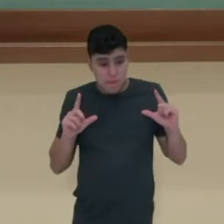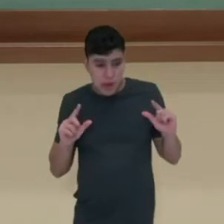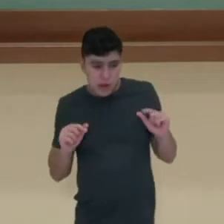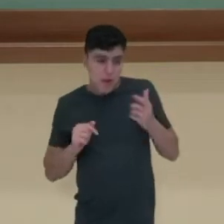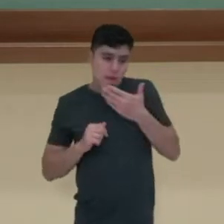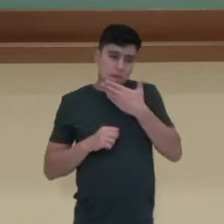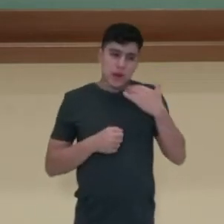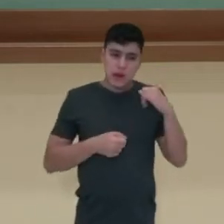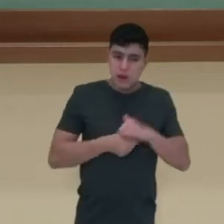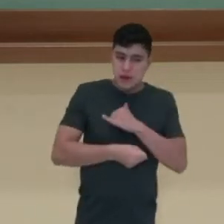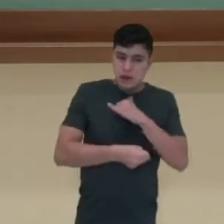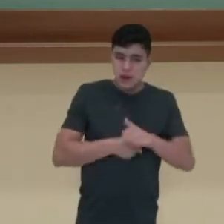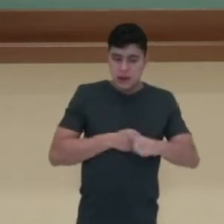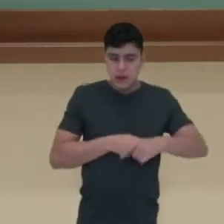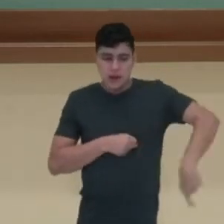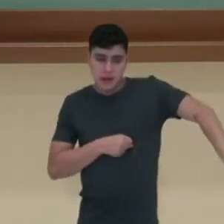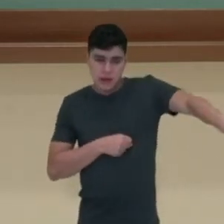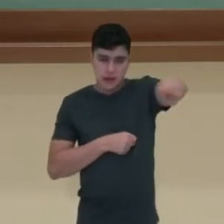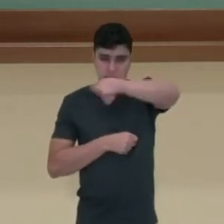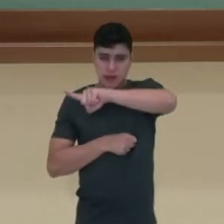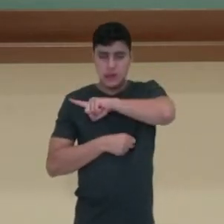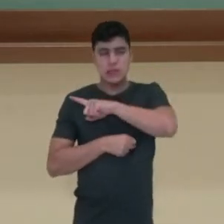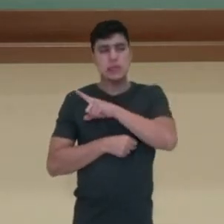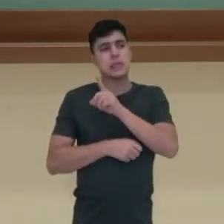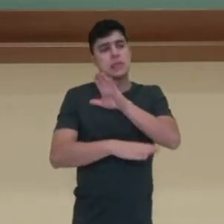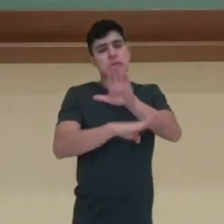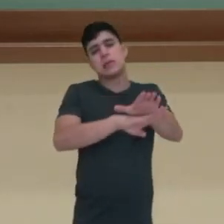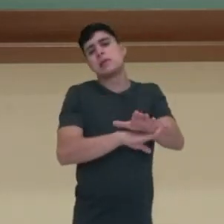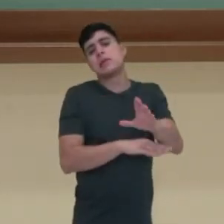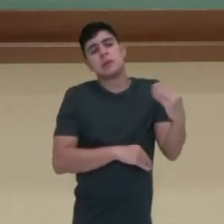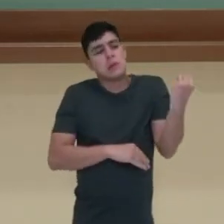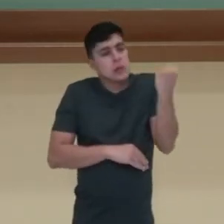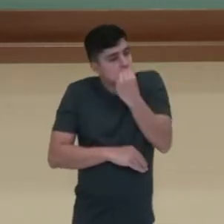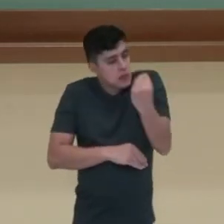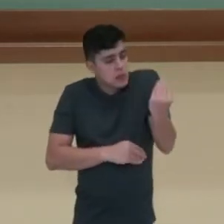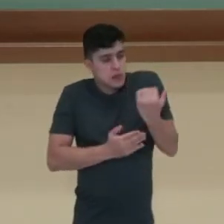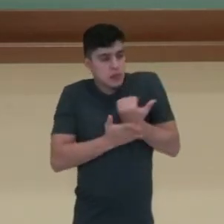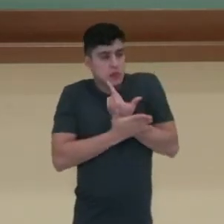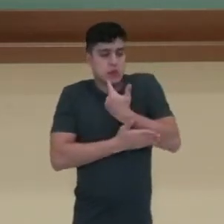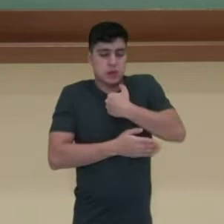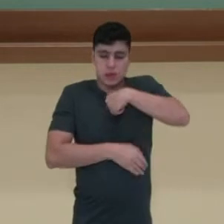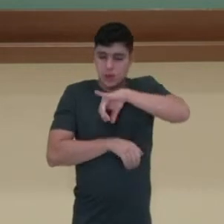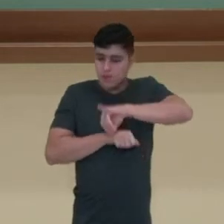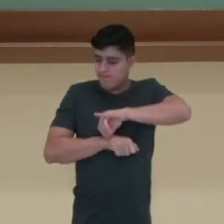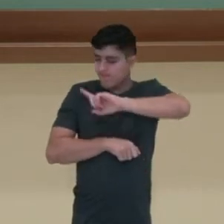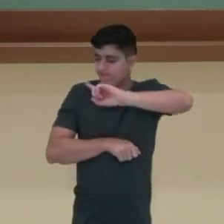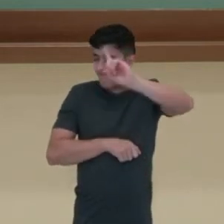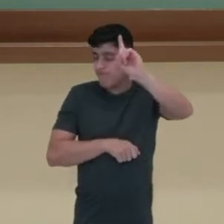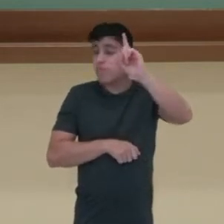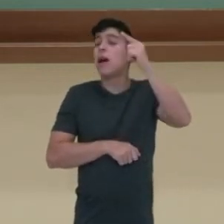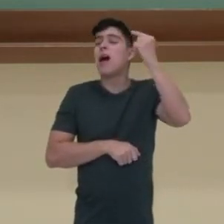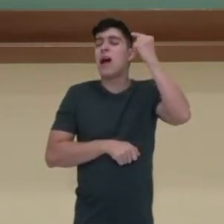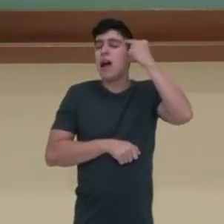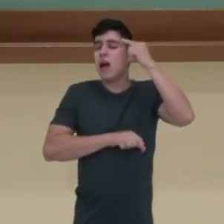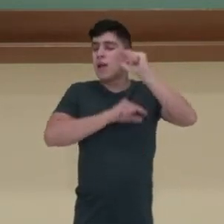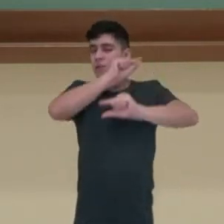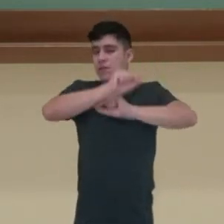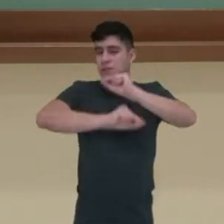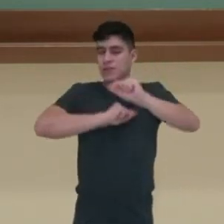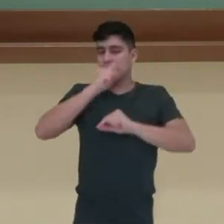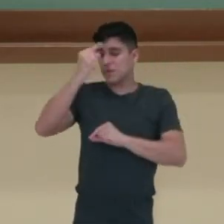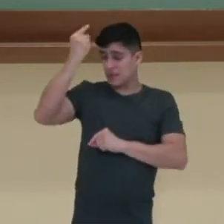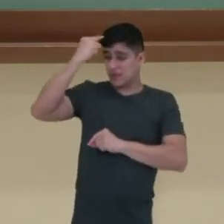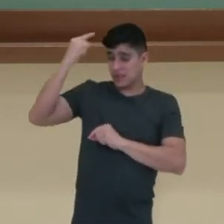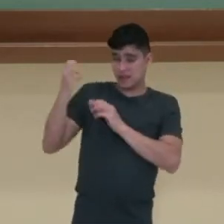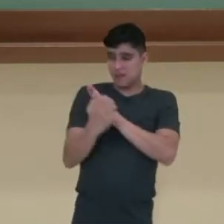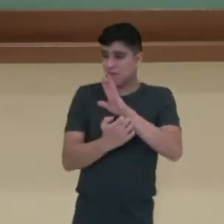a melhor forma de agradar ou de conquistar o mercado consumidor. Então, algumas empresas, principalmente nos setores